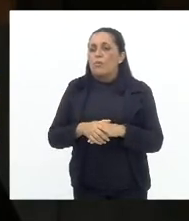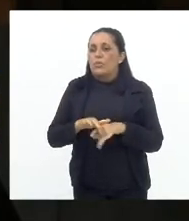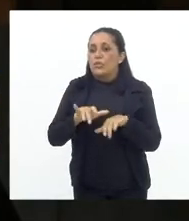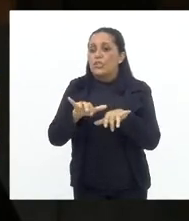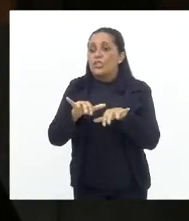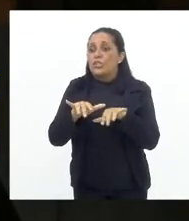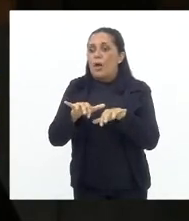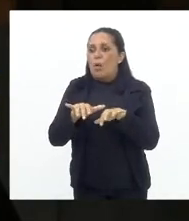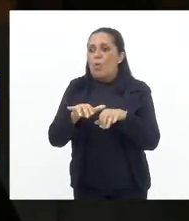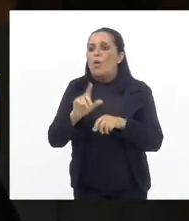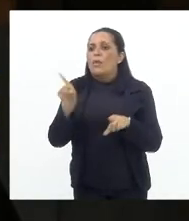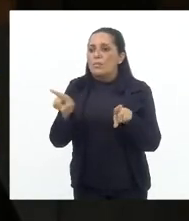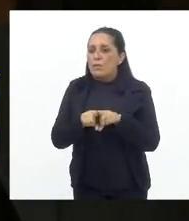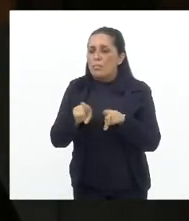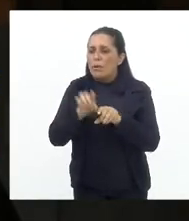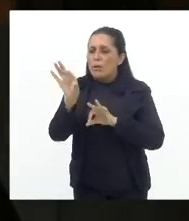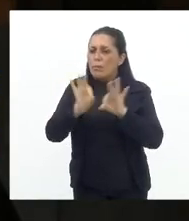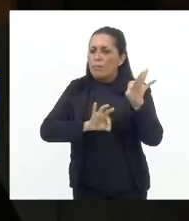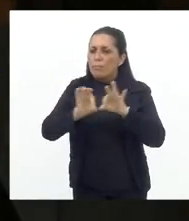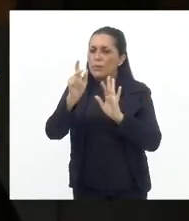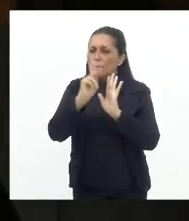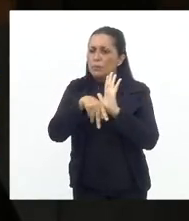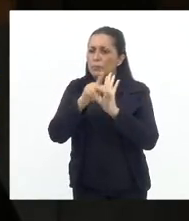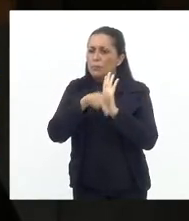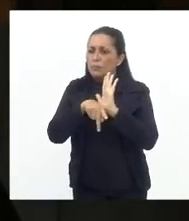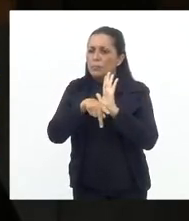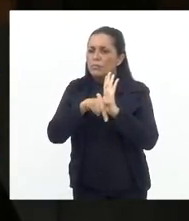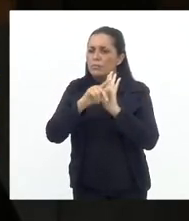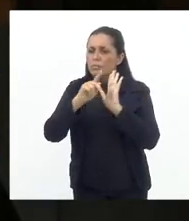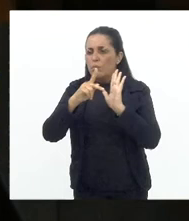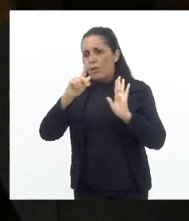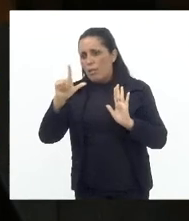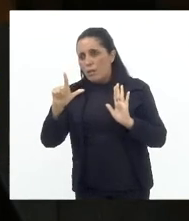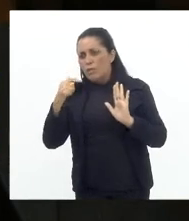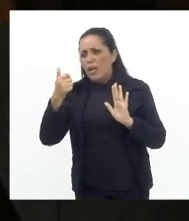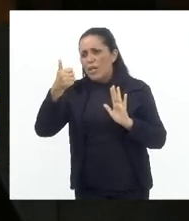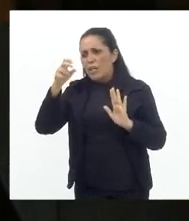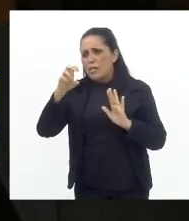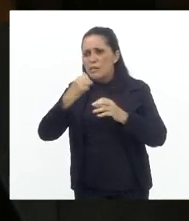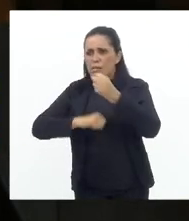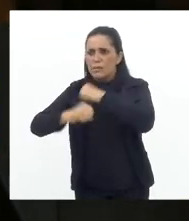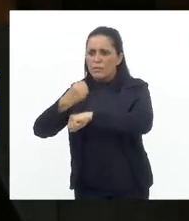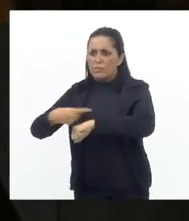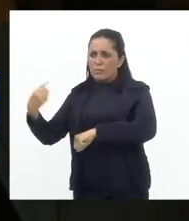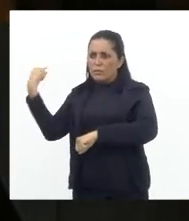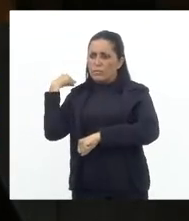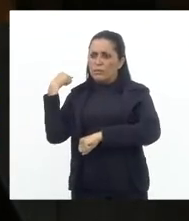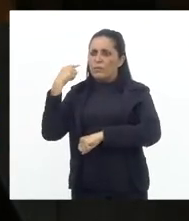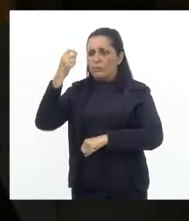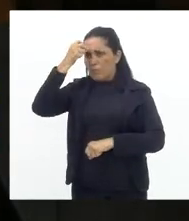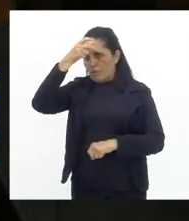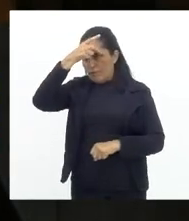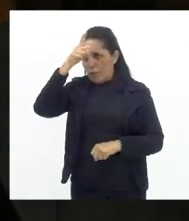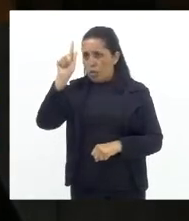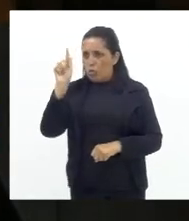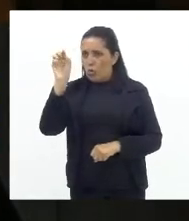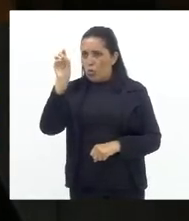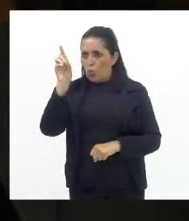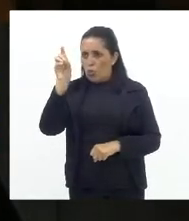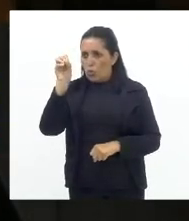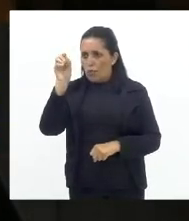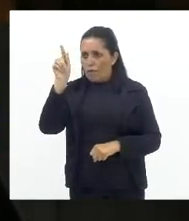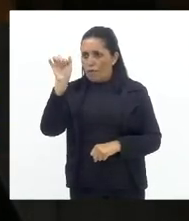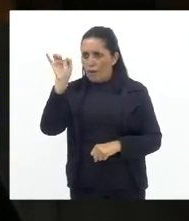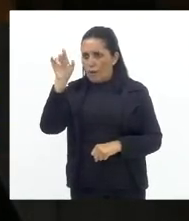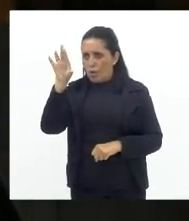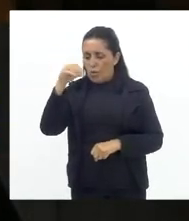e me lembro inclusive de um projeto que nós desenvolvemos 15 anos na época do prefeito Godofredo pinto que